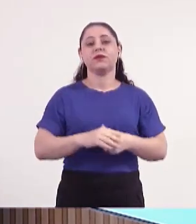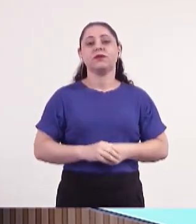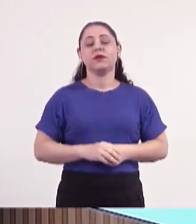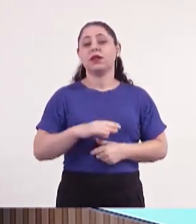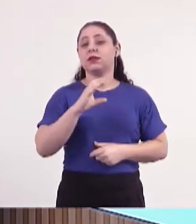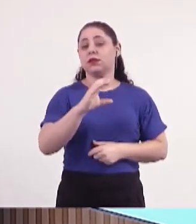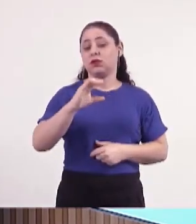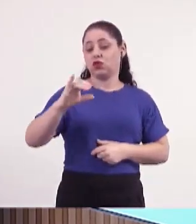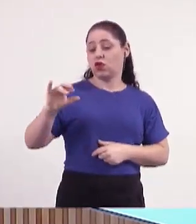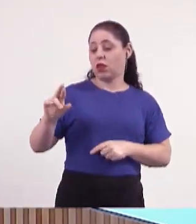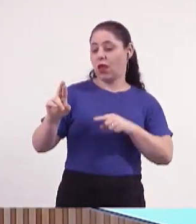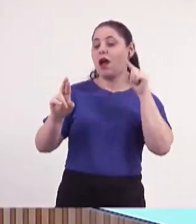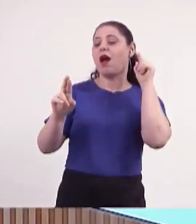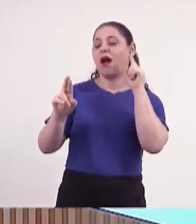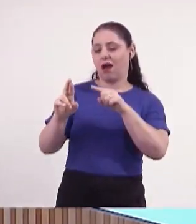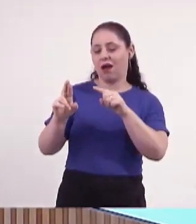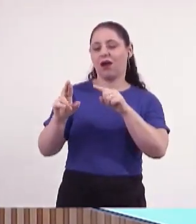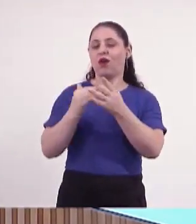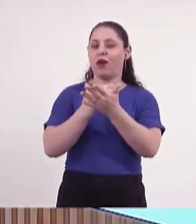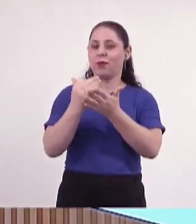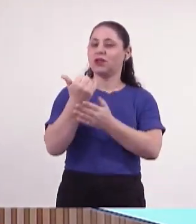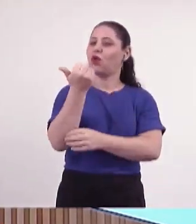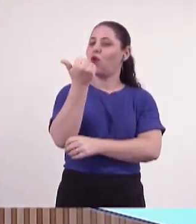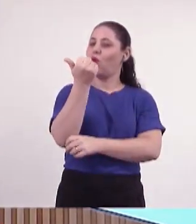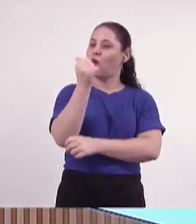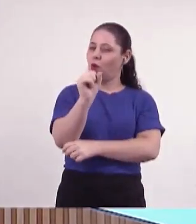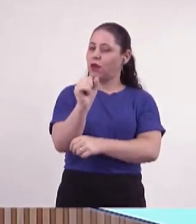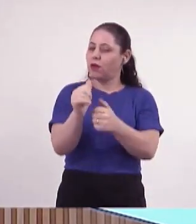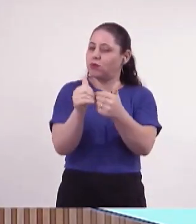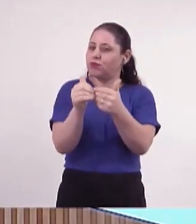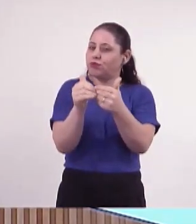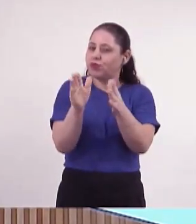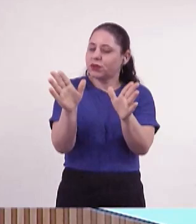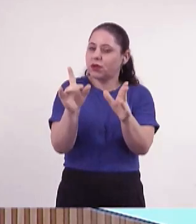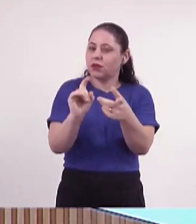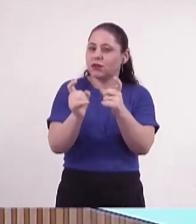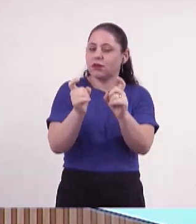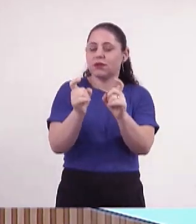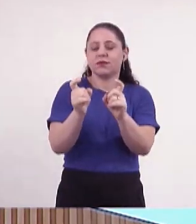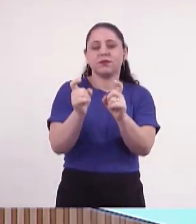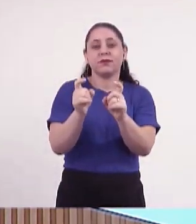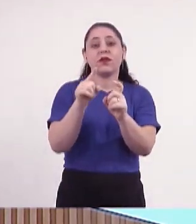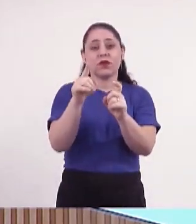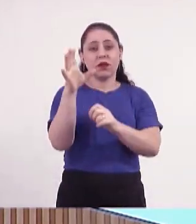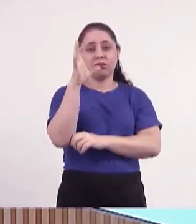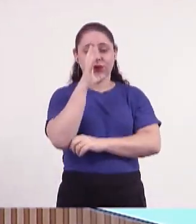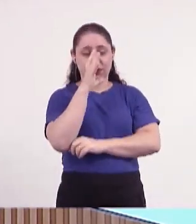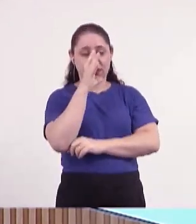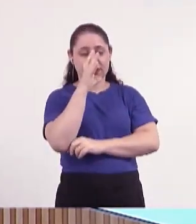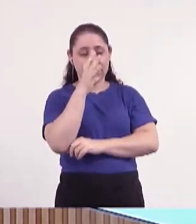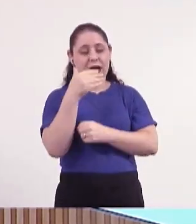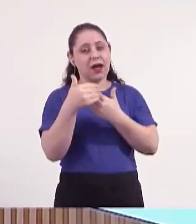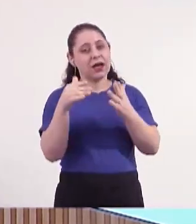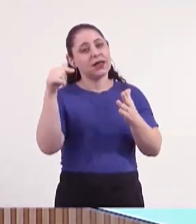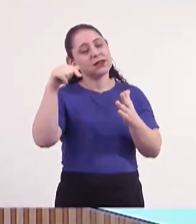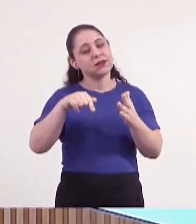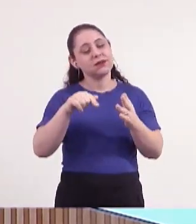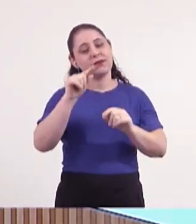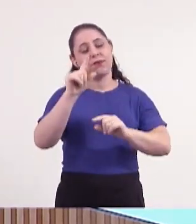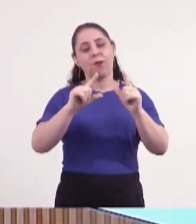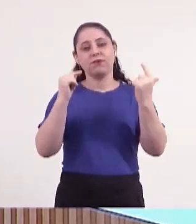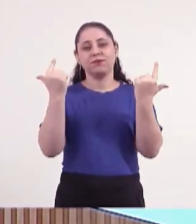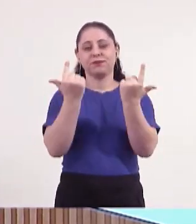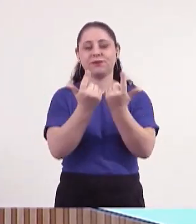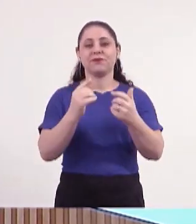de Constituição, Justiça e Redação entra ao vivo, a reunião começa às 8 horas e você acompanha sempre ao vivo aqui